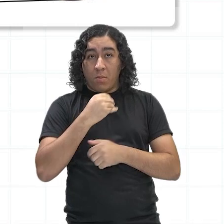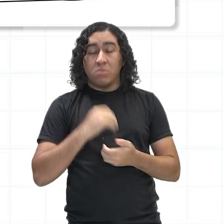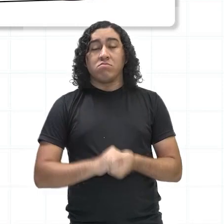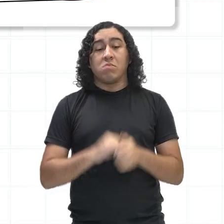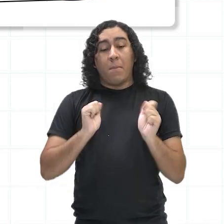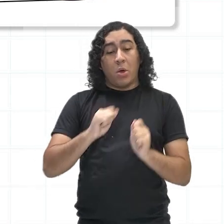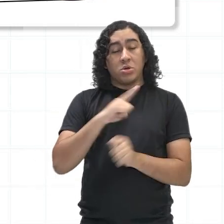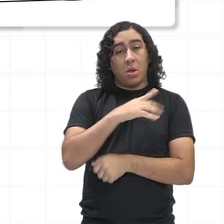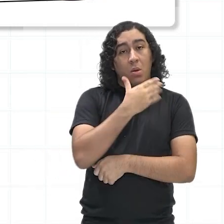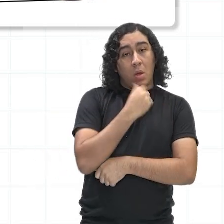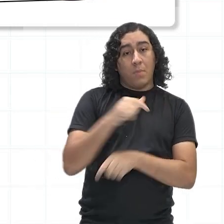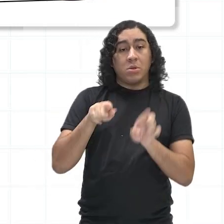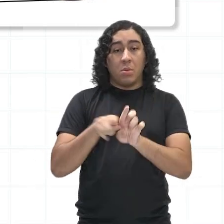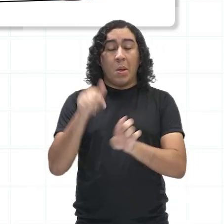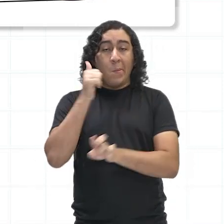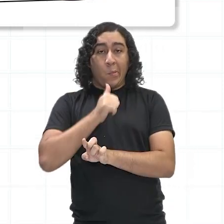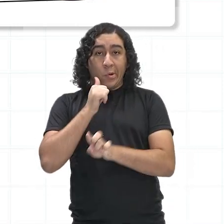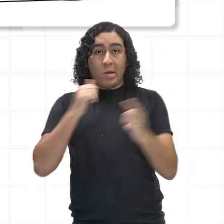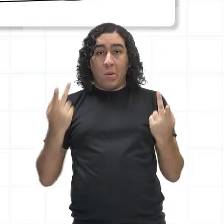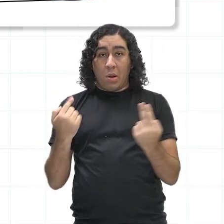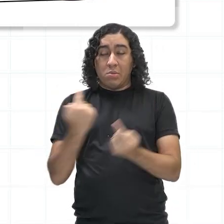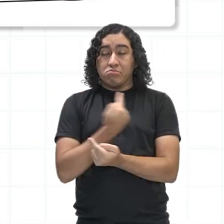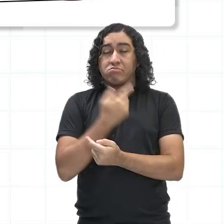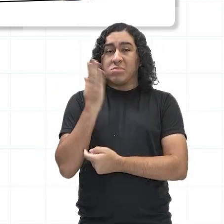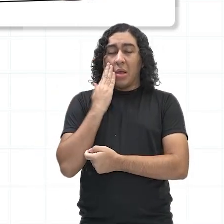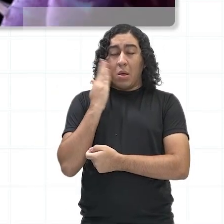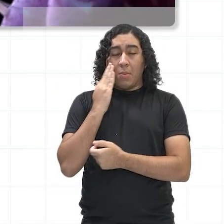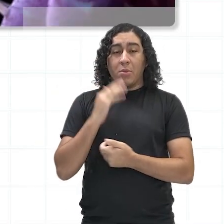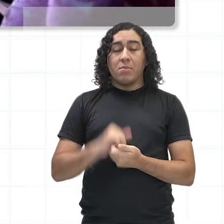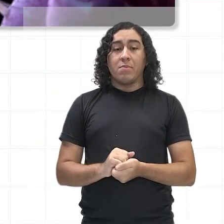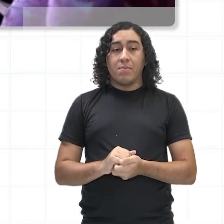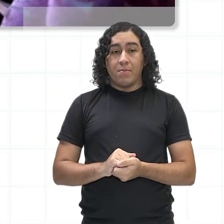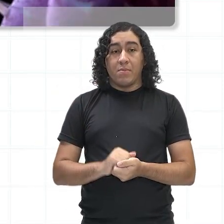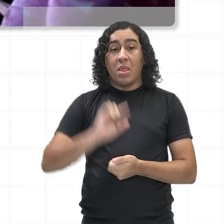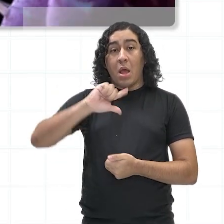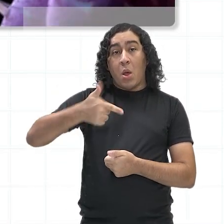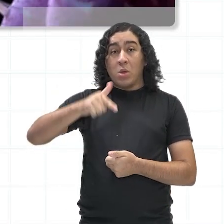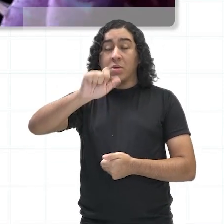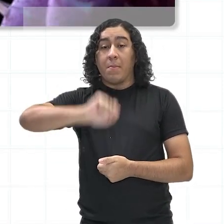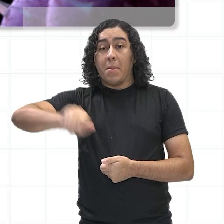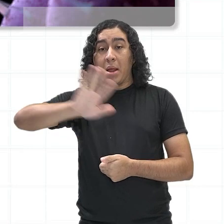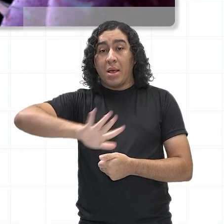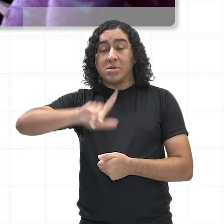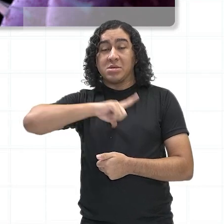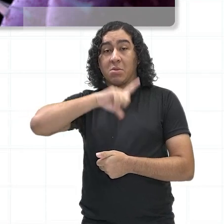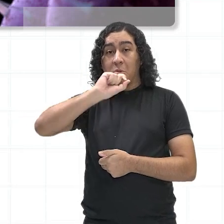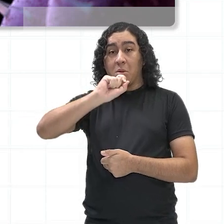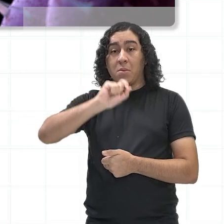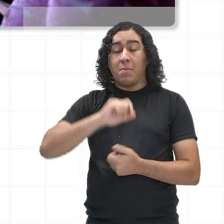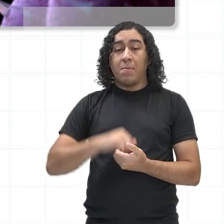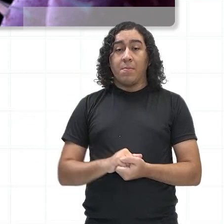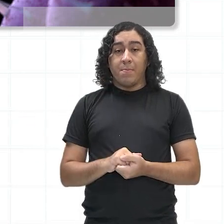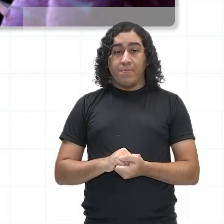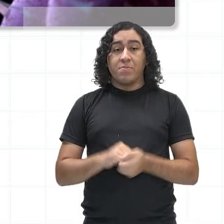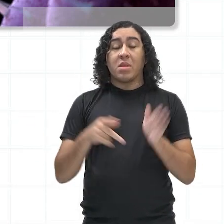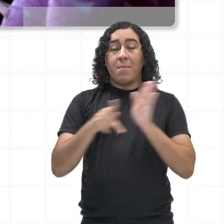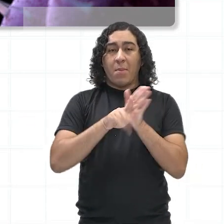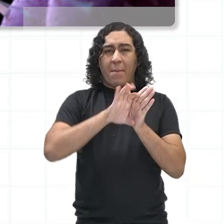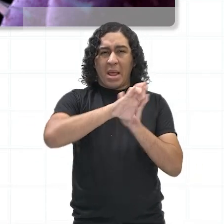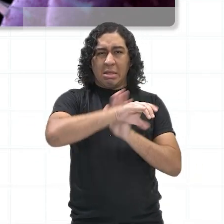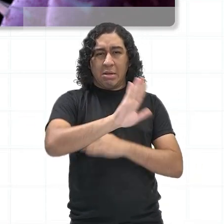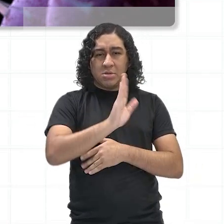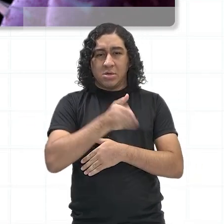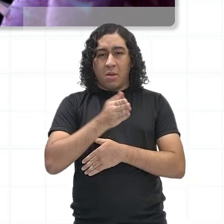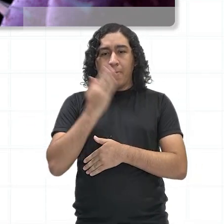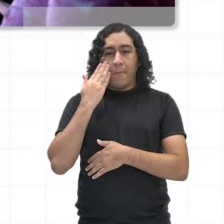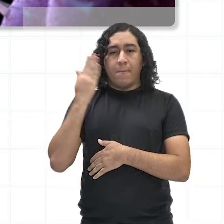homens quanto as mulheres, como a gente está observando. Na próxima imagem, você observa aí um esquema com a bactéria, né? Essa aí